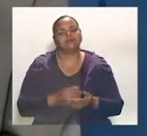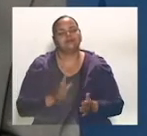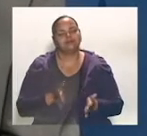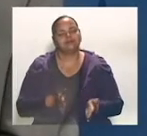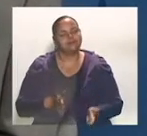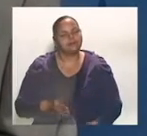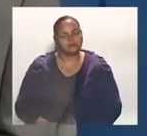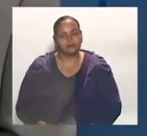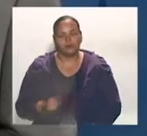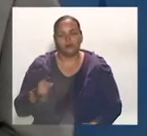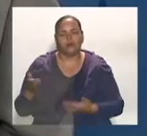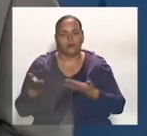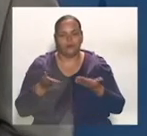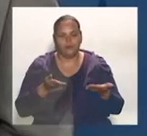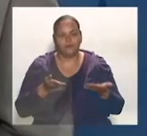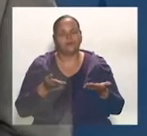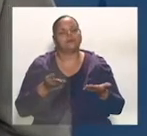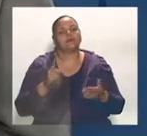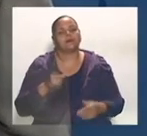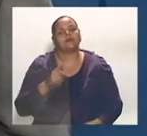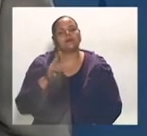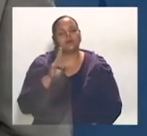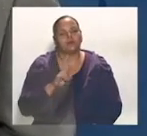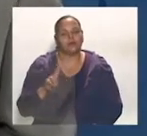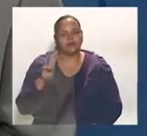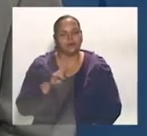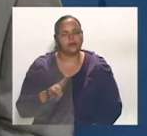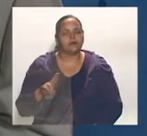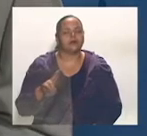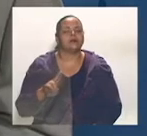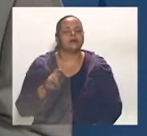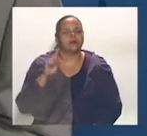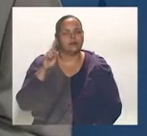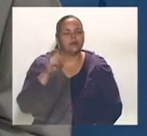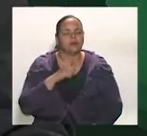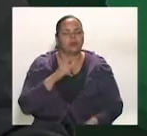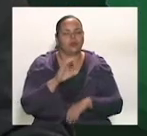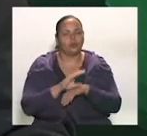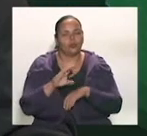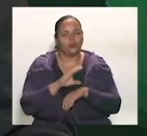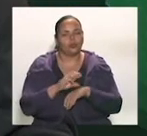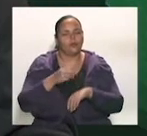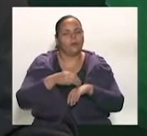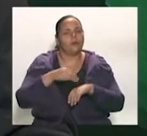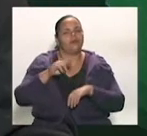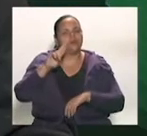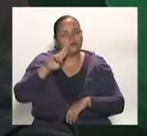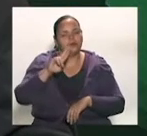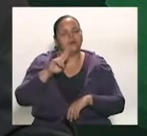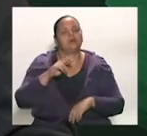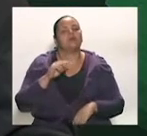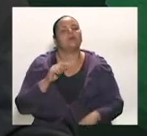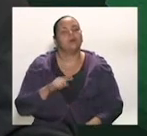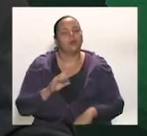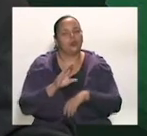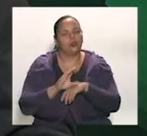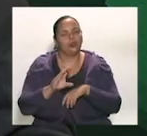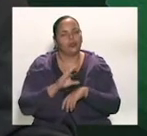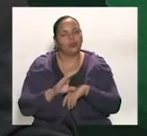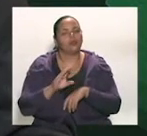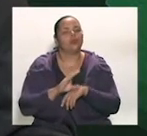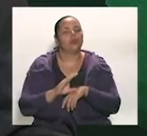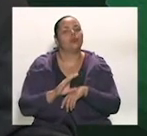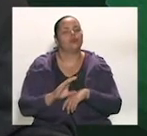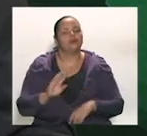Universidade Lille, na França, além também de ser autor de vários livros também esportivos. Não, realmente foi um convite que eu recebi da Universidade